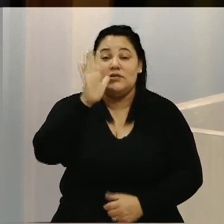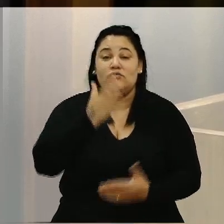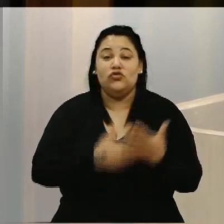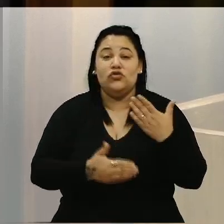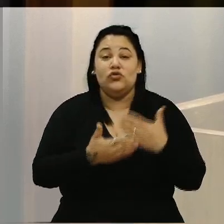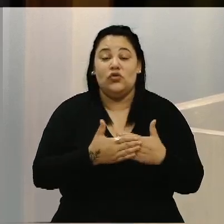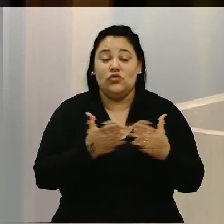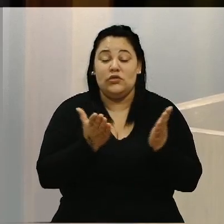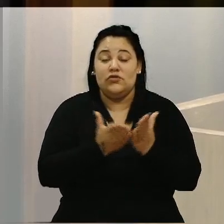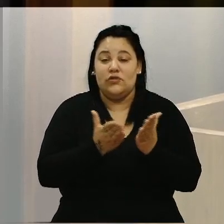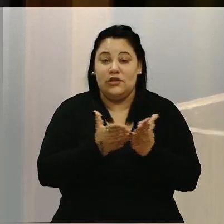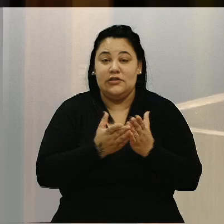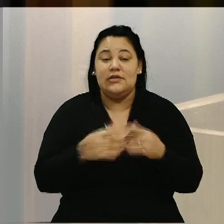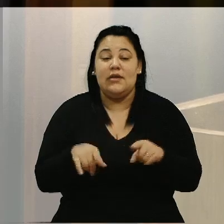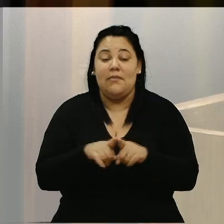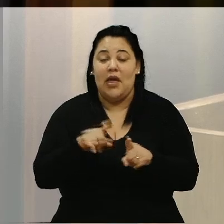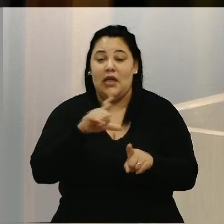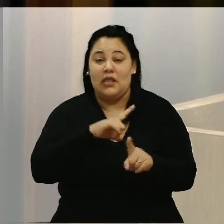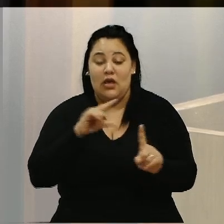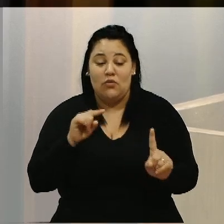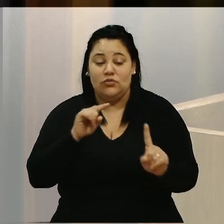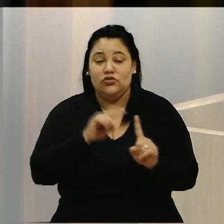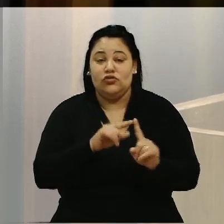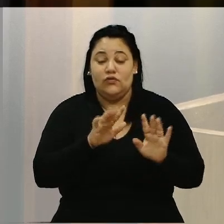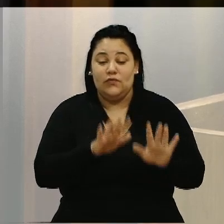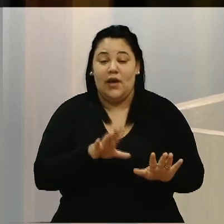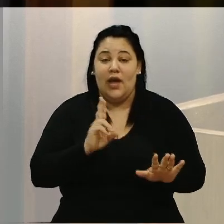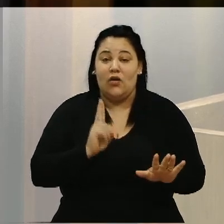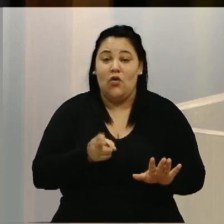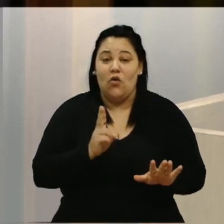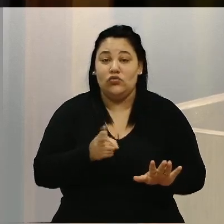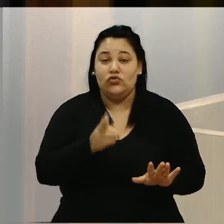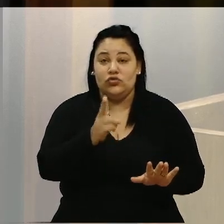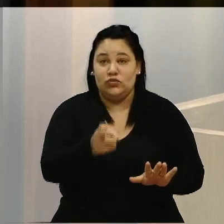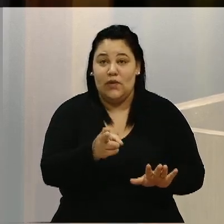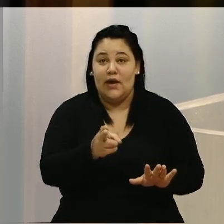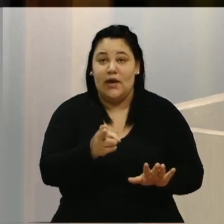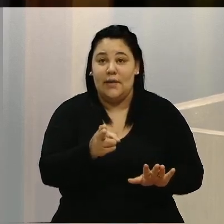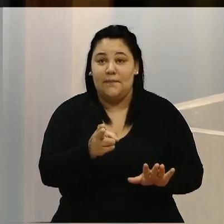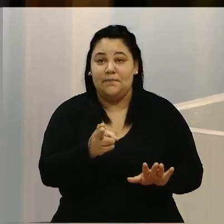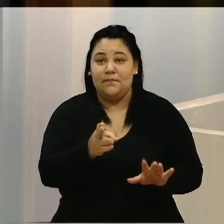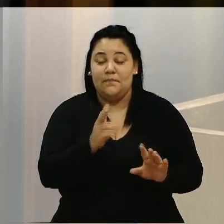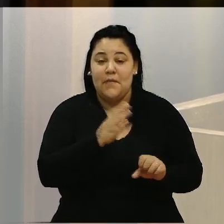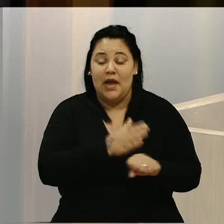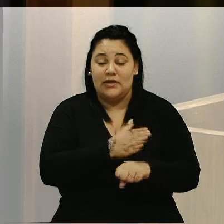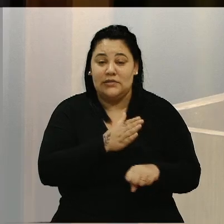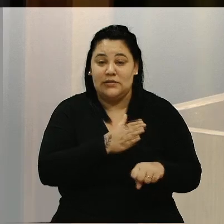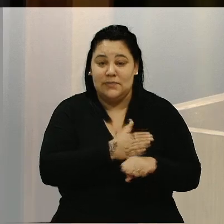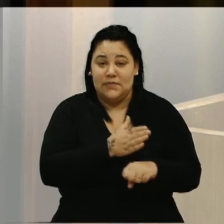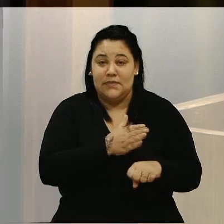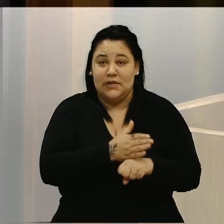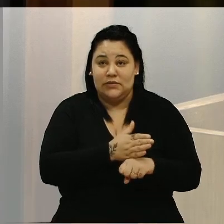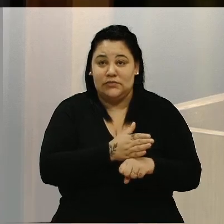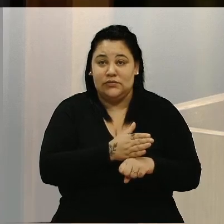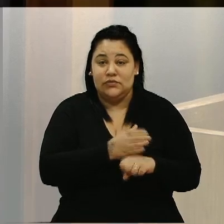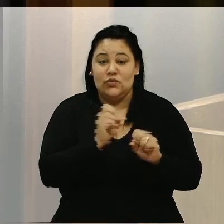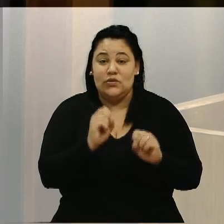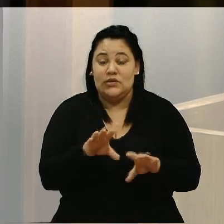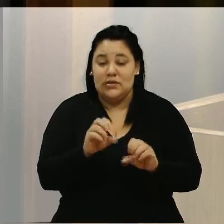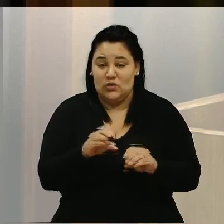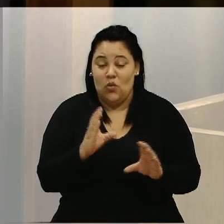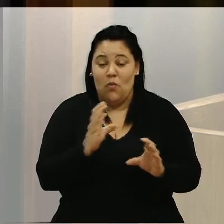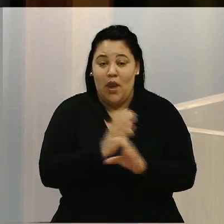estudantes e que busque a permanência desses estudantes no ensino médio, onde eles não tenham que ser